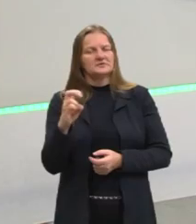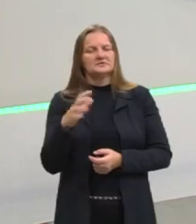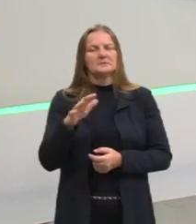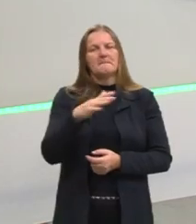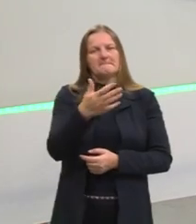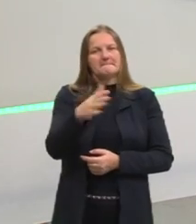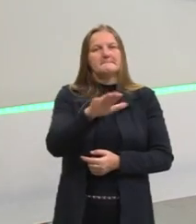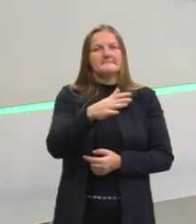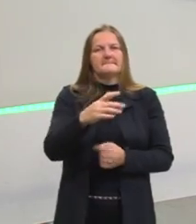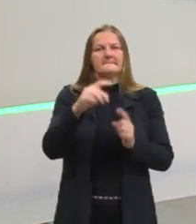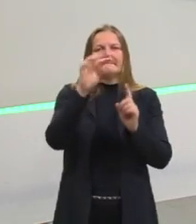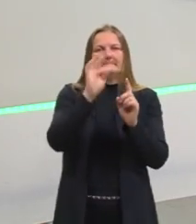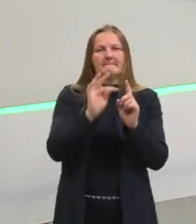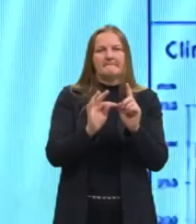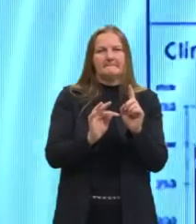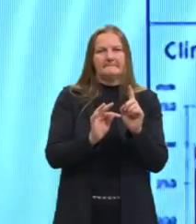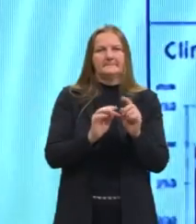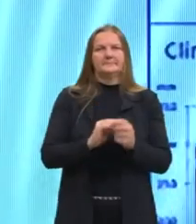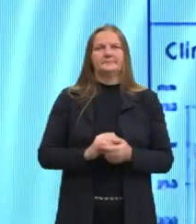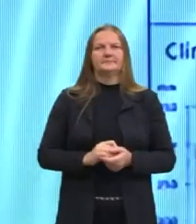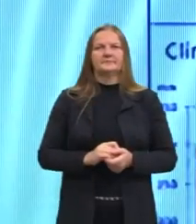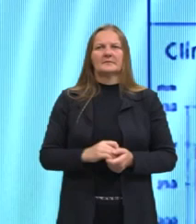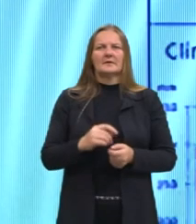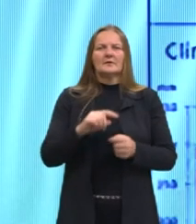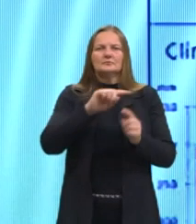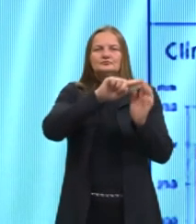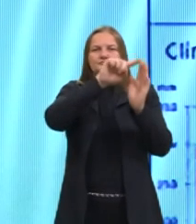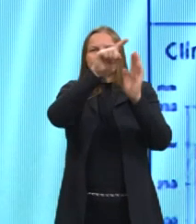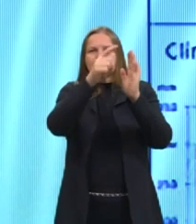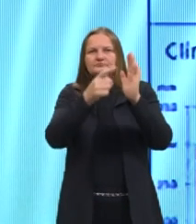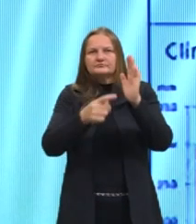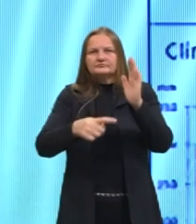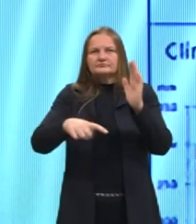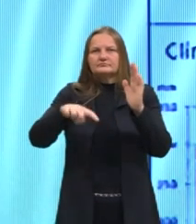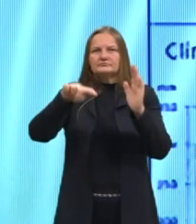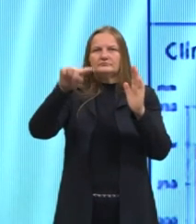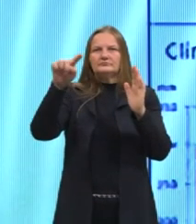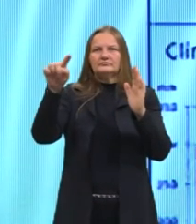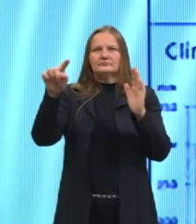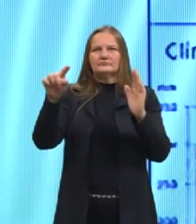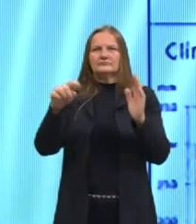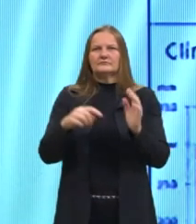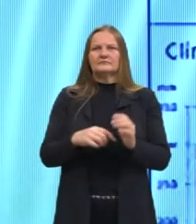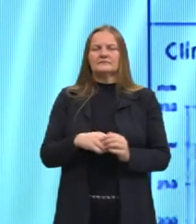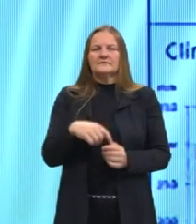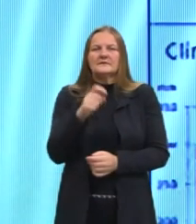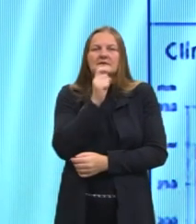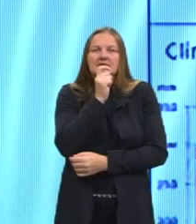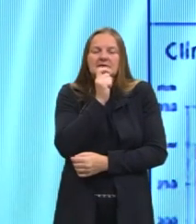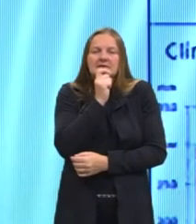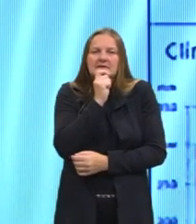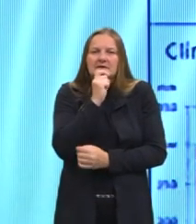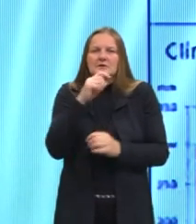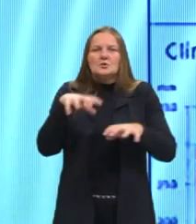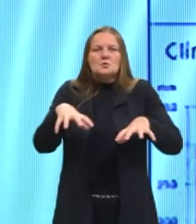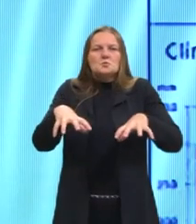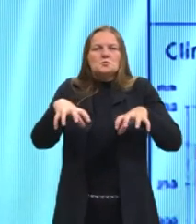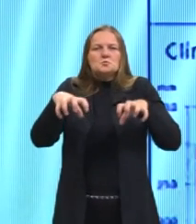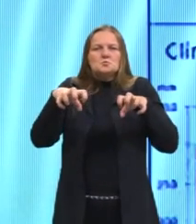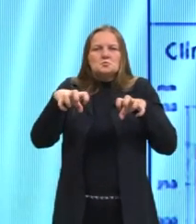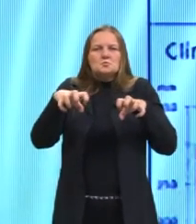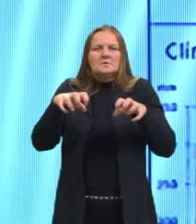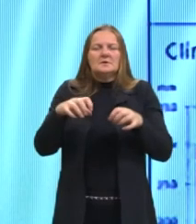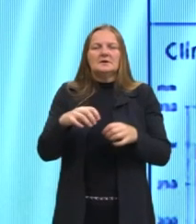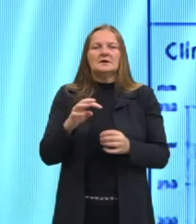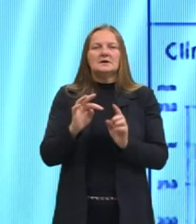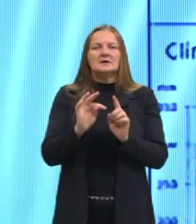20 graus aqui então olha aqui que nós podemos entender nessa região onde está Goiânia então nós temos um inverno seco e